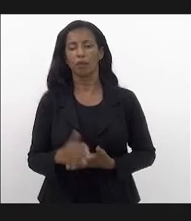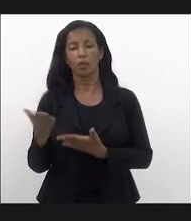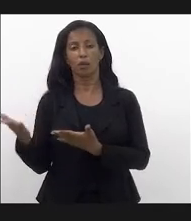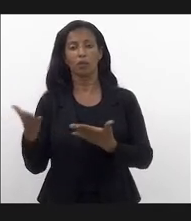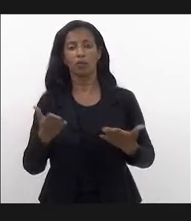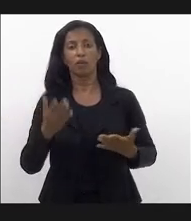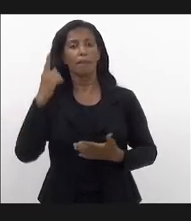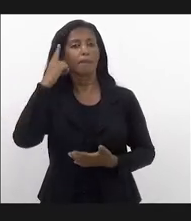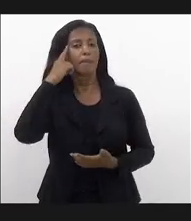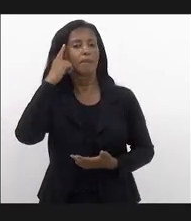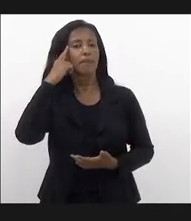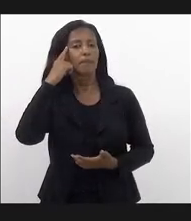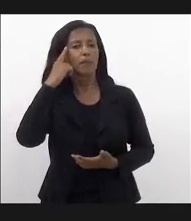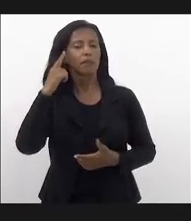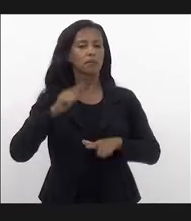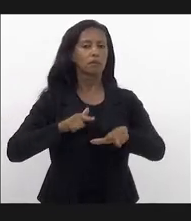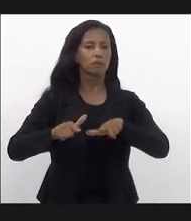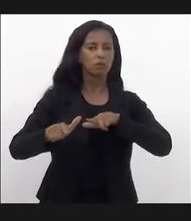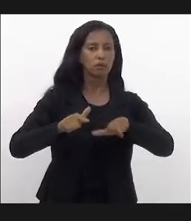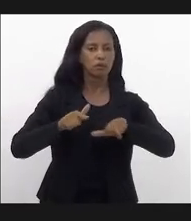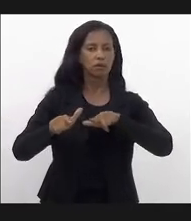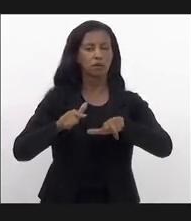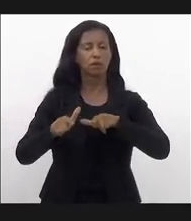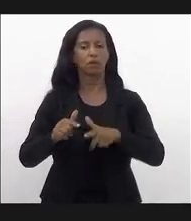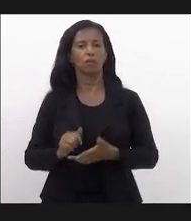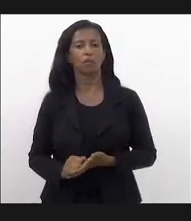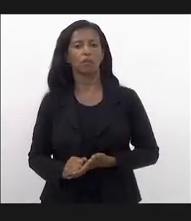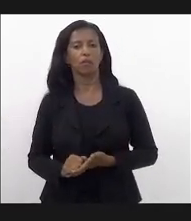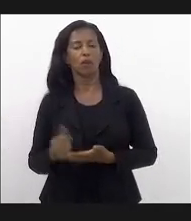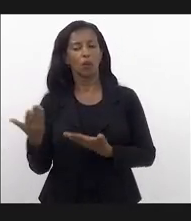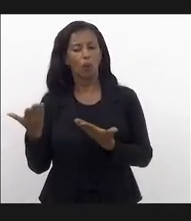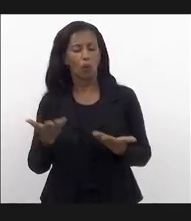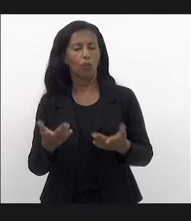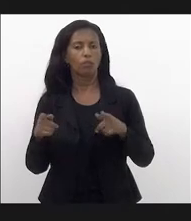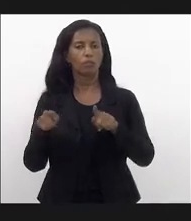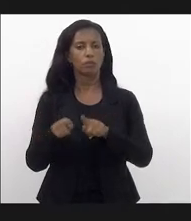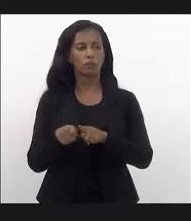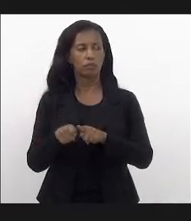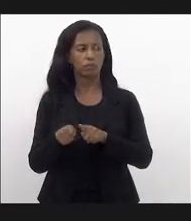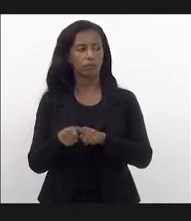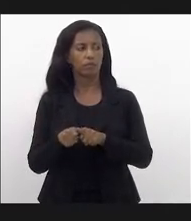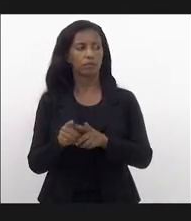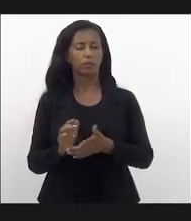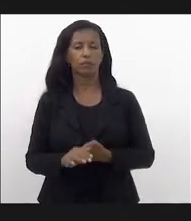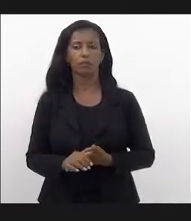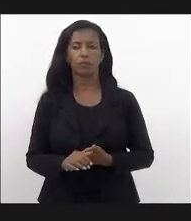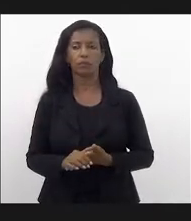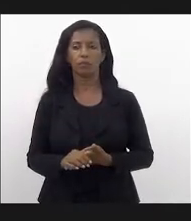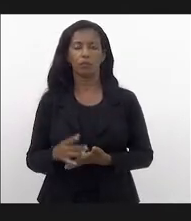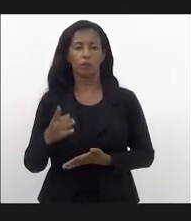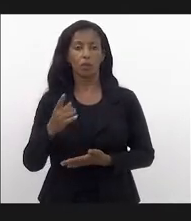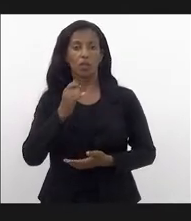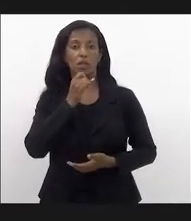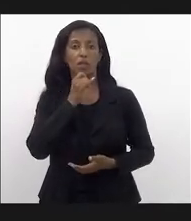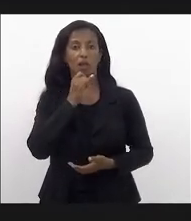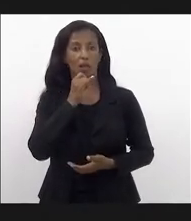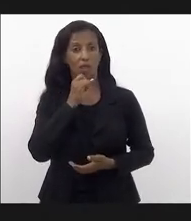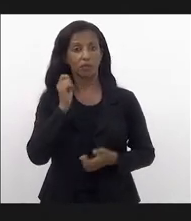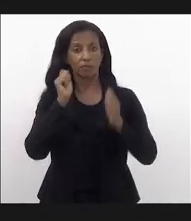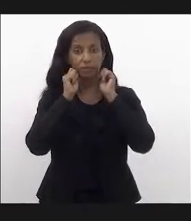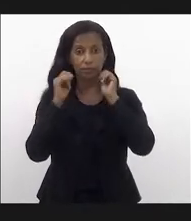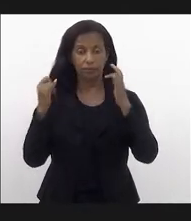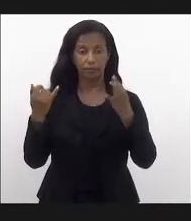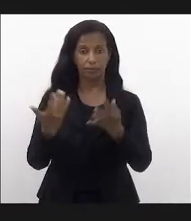vem pensando e trabalhando como vossa excelência também né como um corpo único desta assembleia